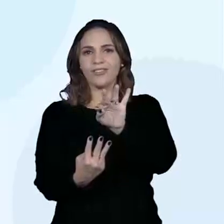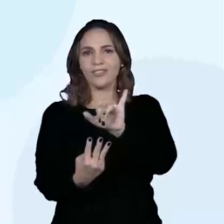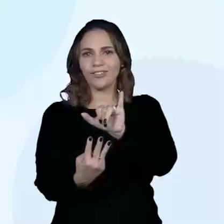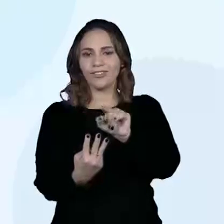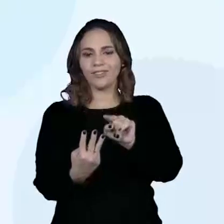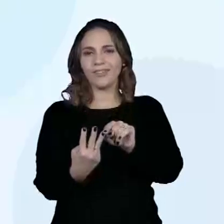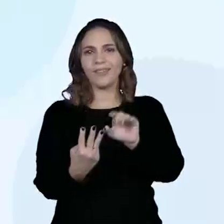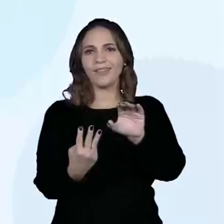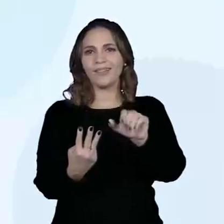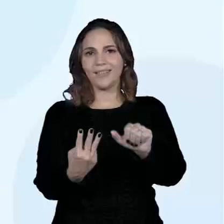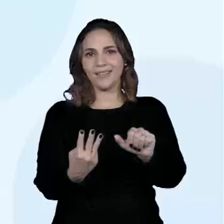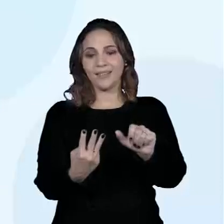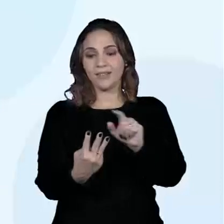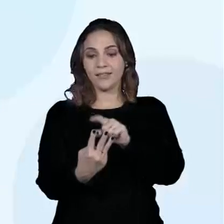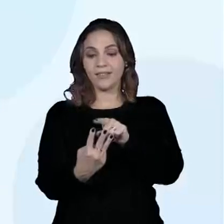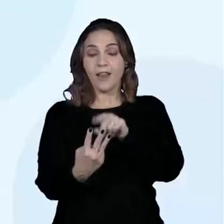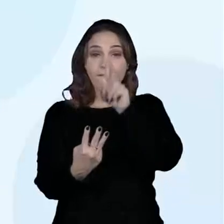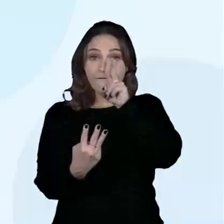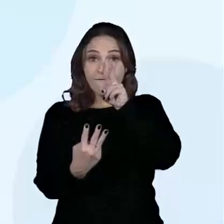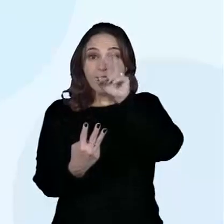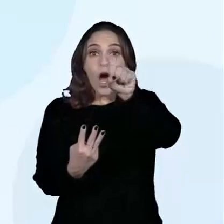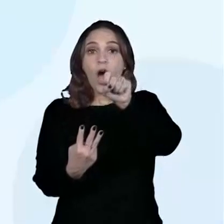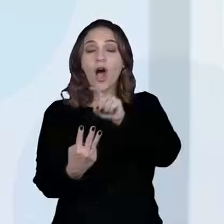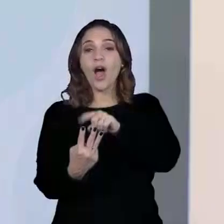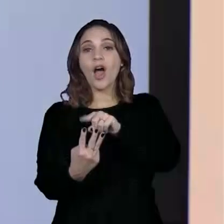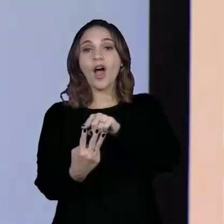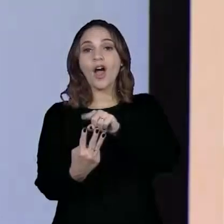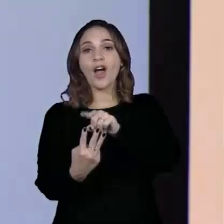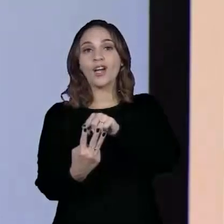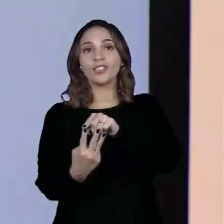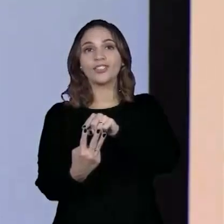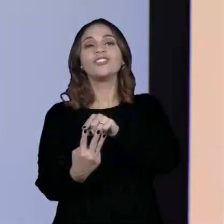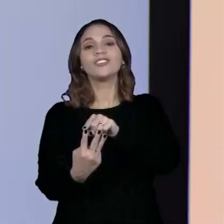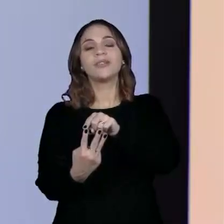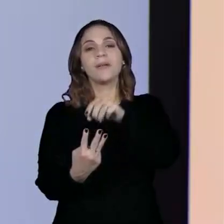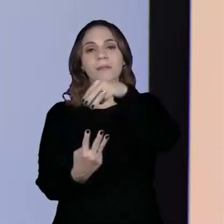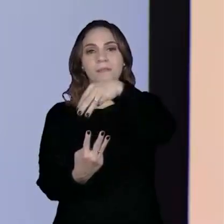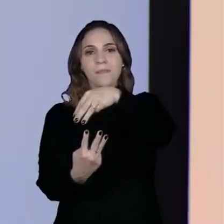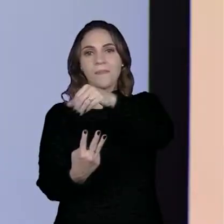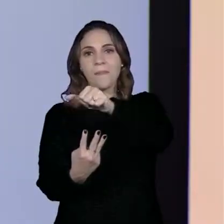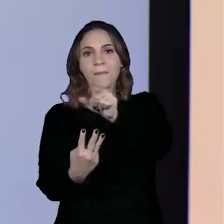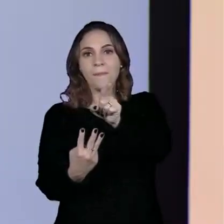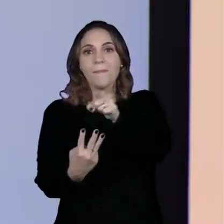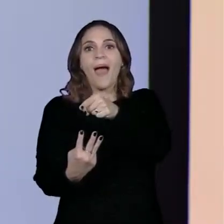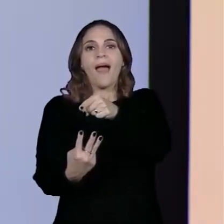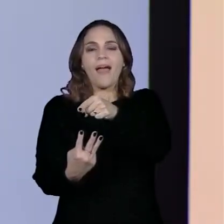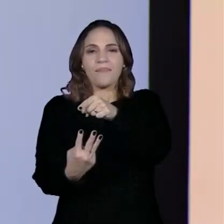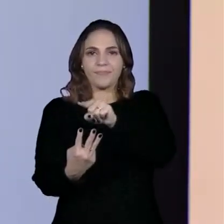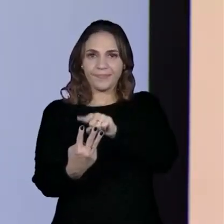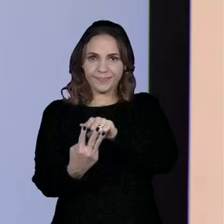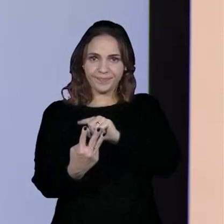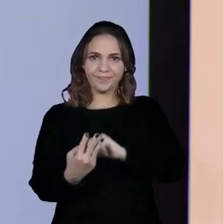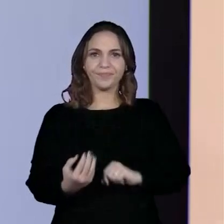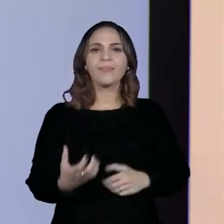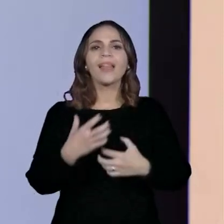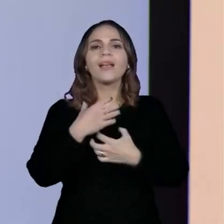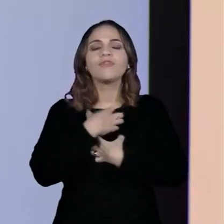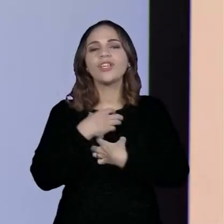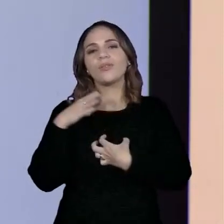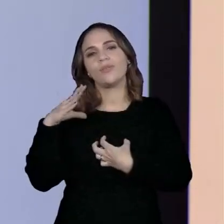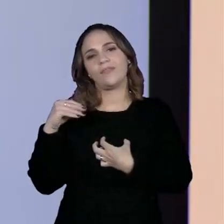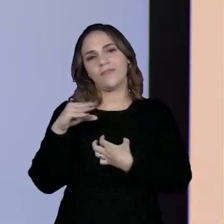matemática. O meu mais forte está aqui nesse segundo má. Não é a